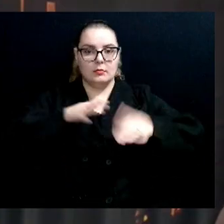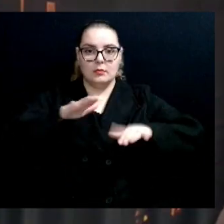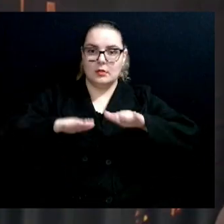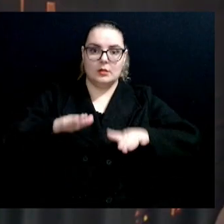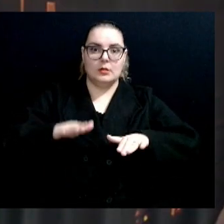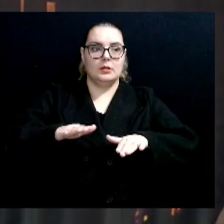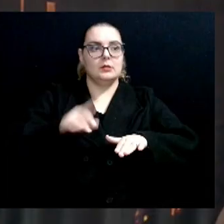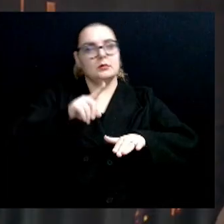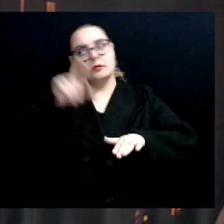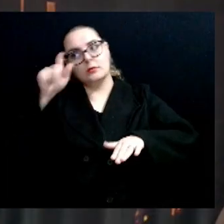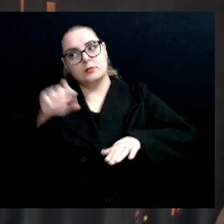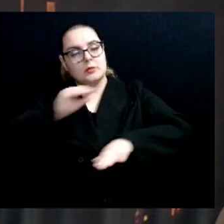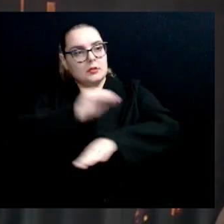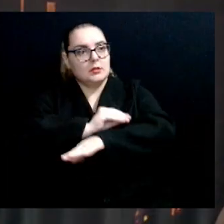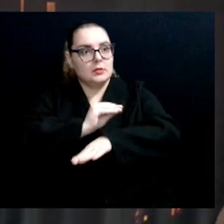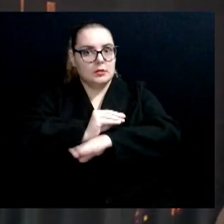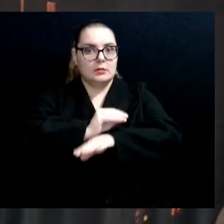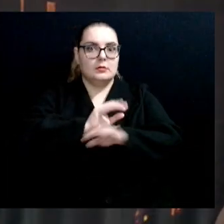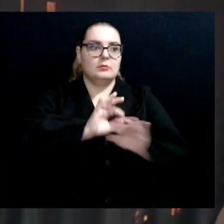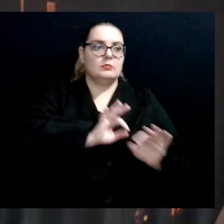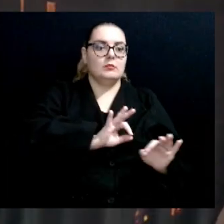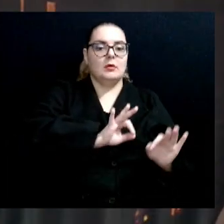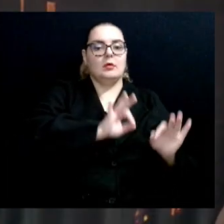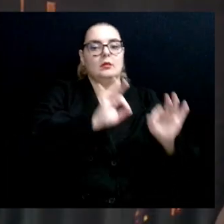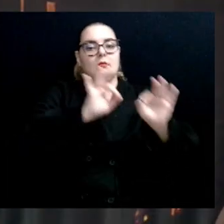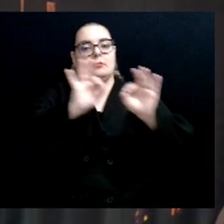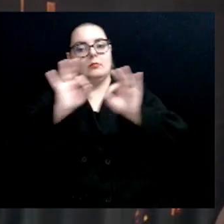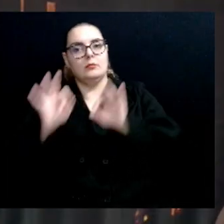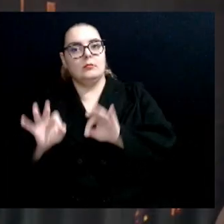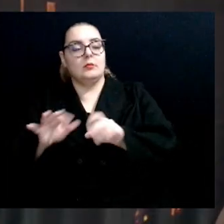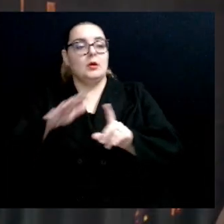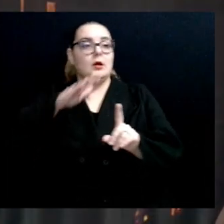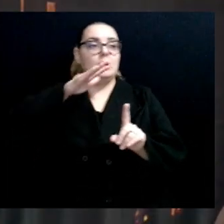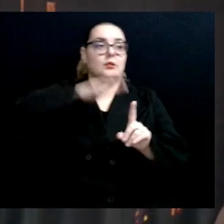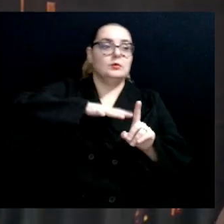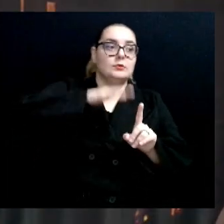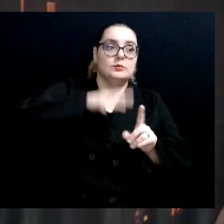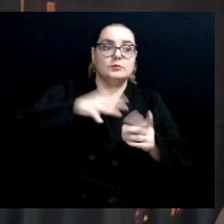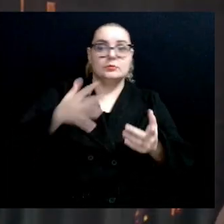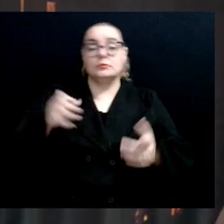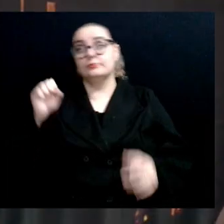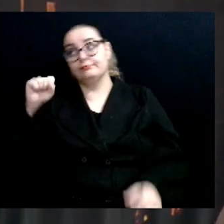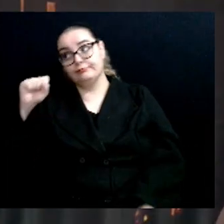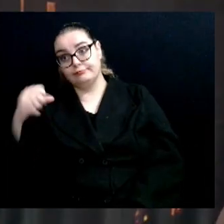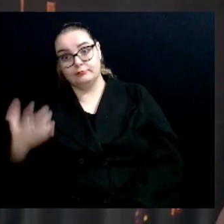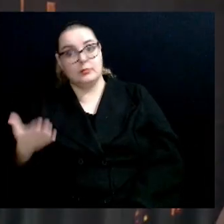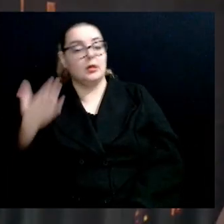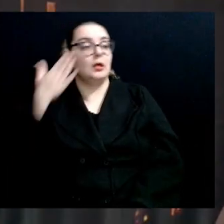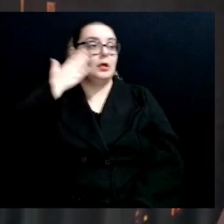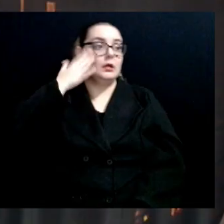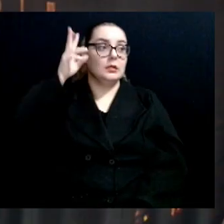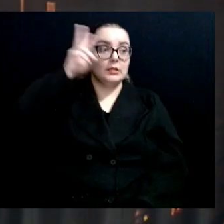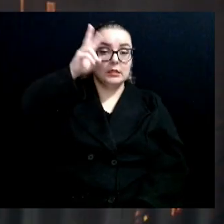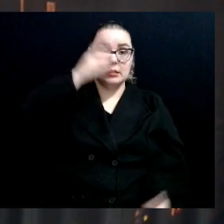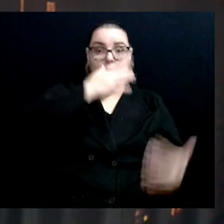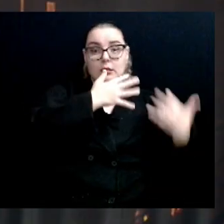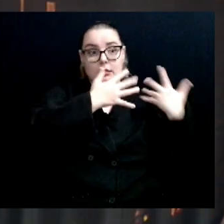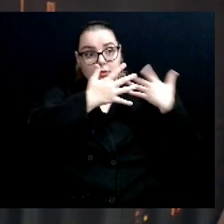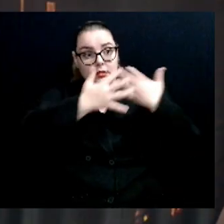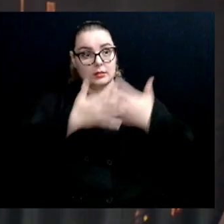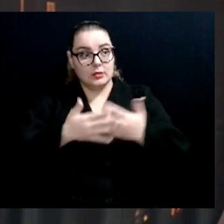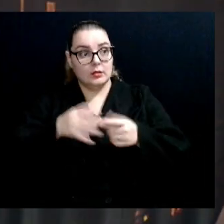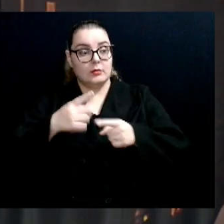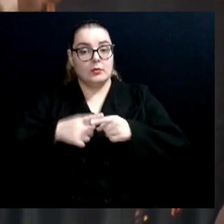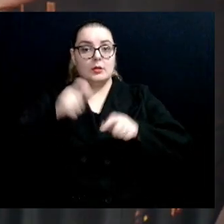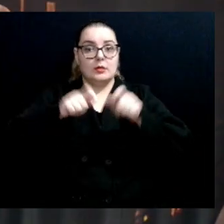cuidando acompanhou, admirou, né, entende essa história, porque as pessoas que acompanharam a vida da